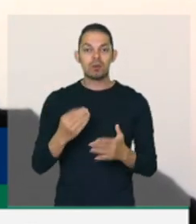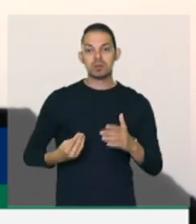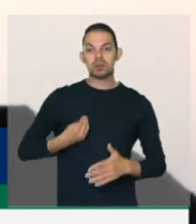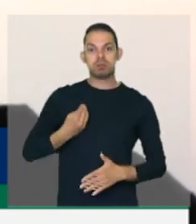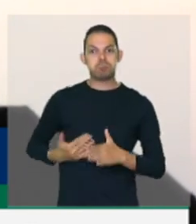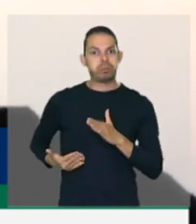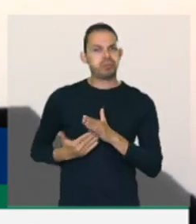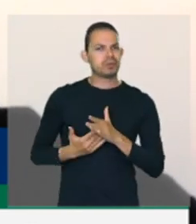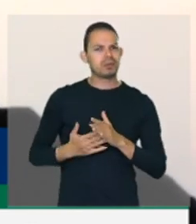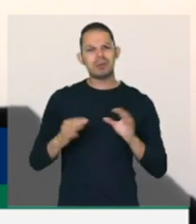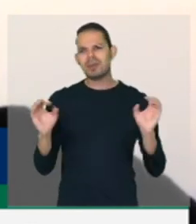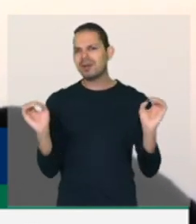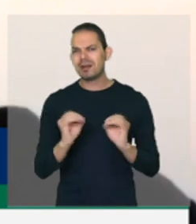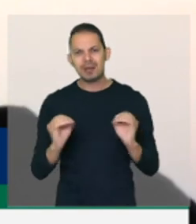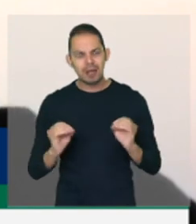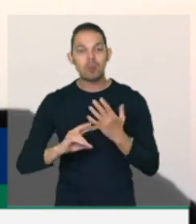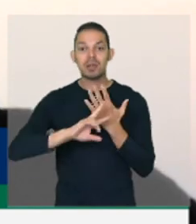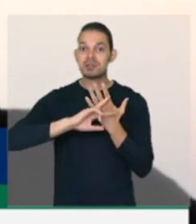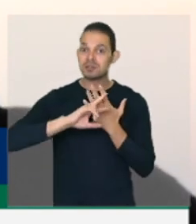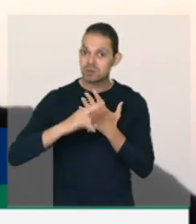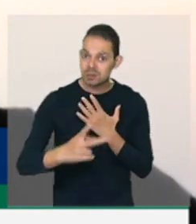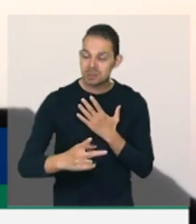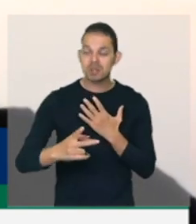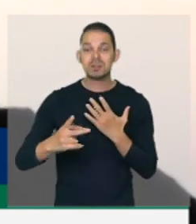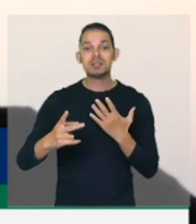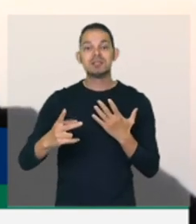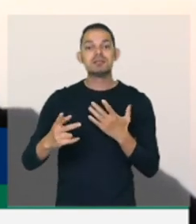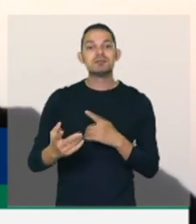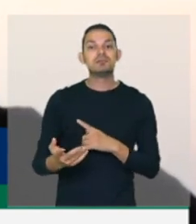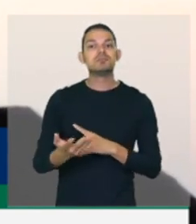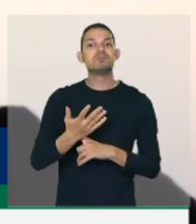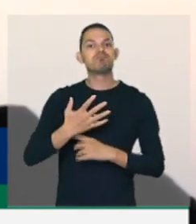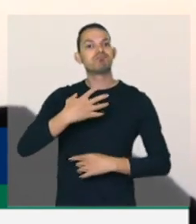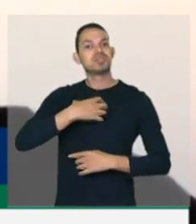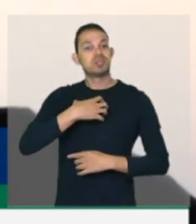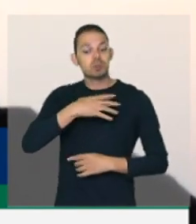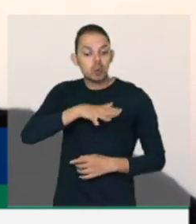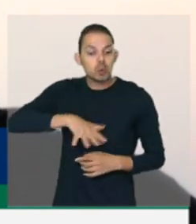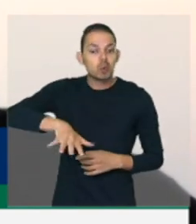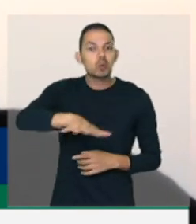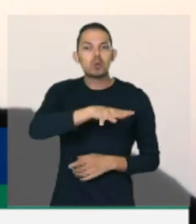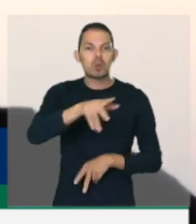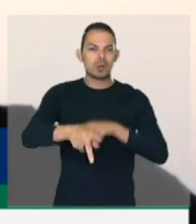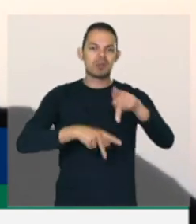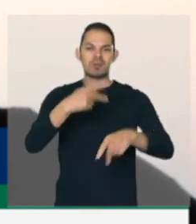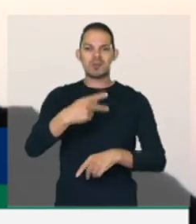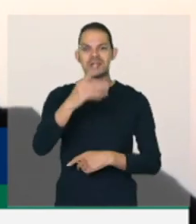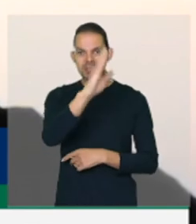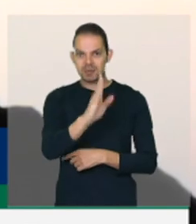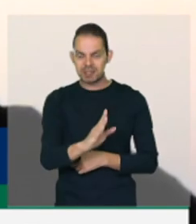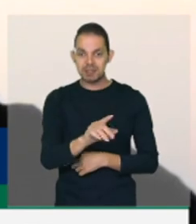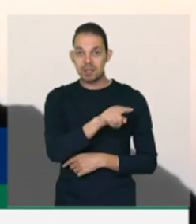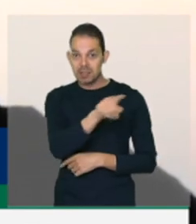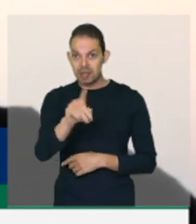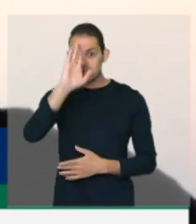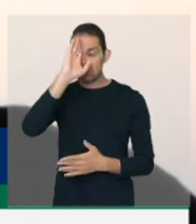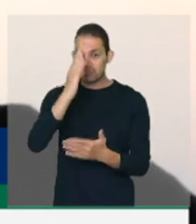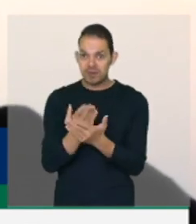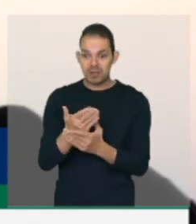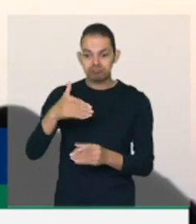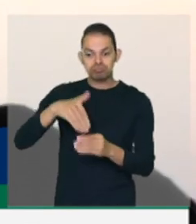limitam de maneira alguma. As consequências serão impreterivelmente sentidas por toda a população brasileira, que confiou através da nossa